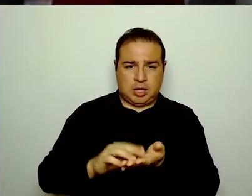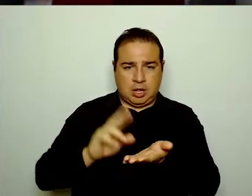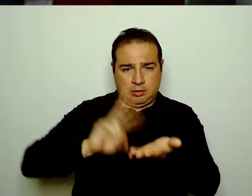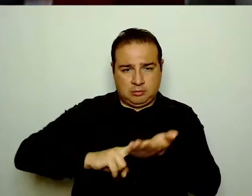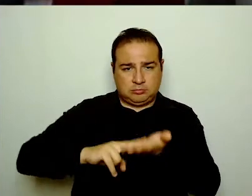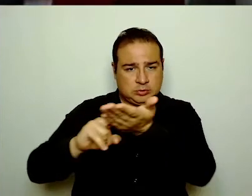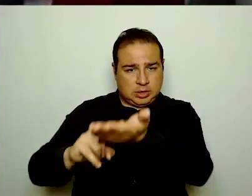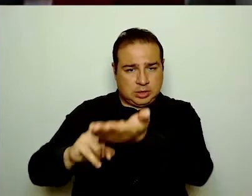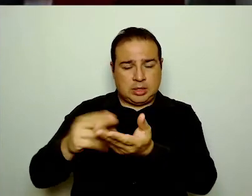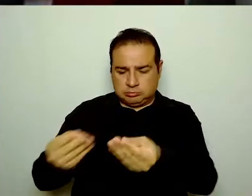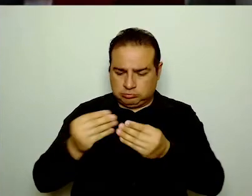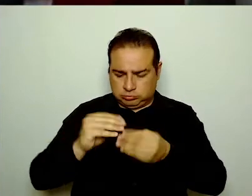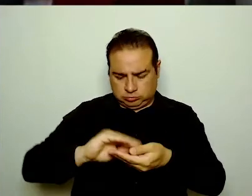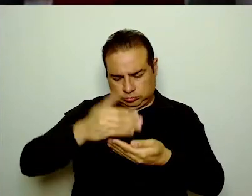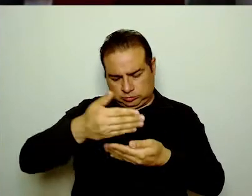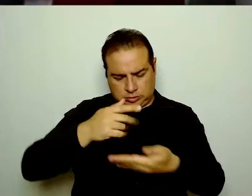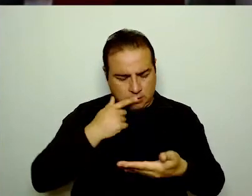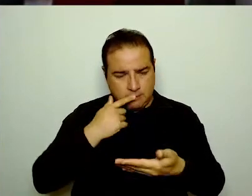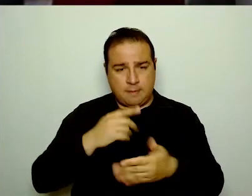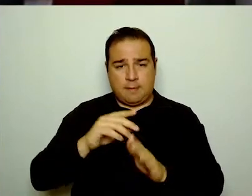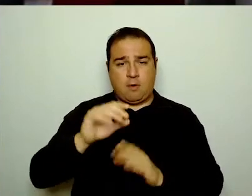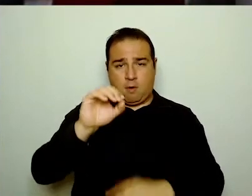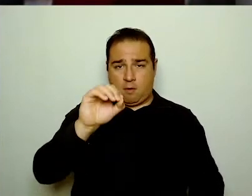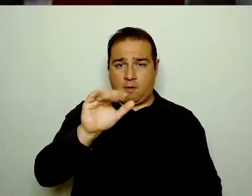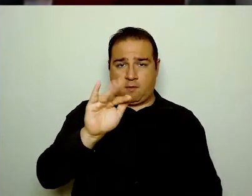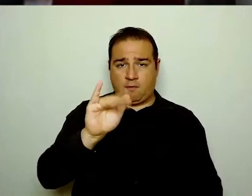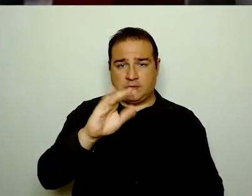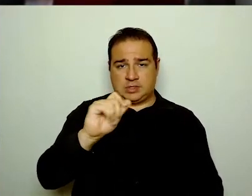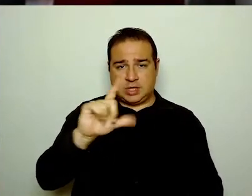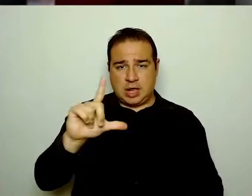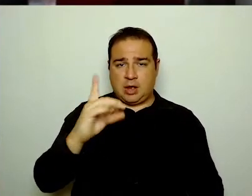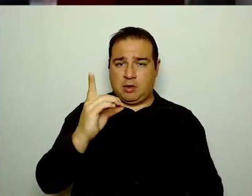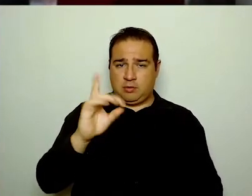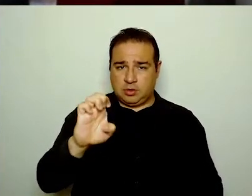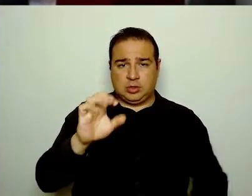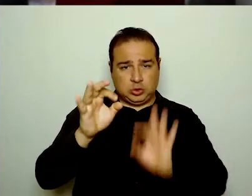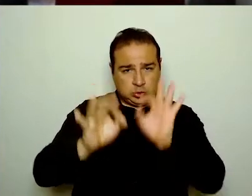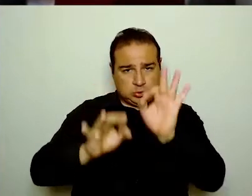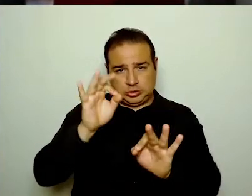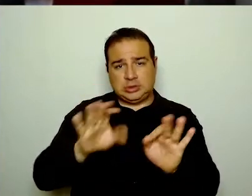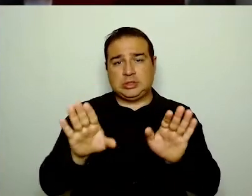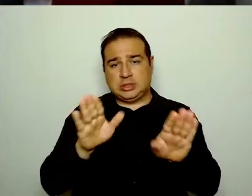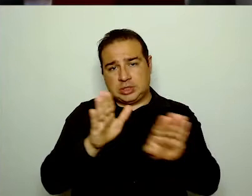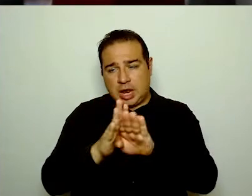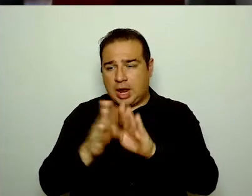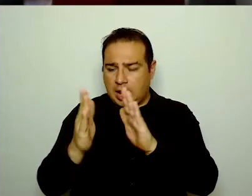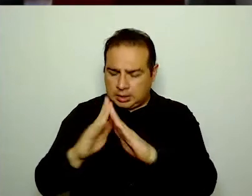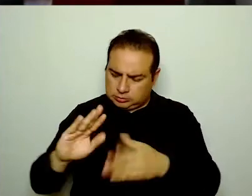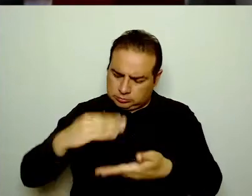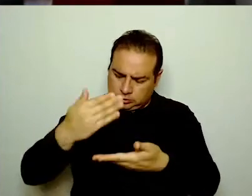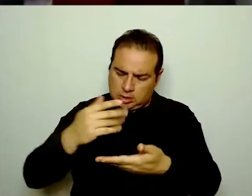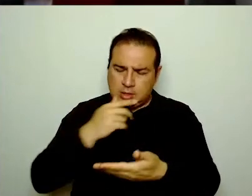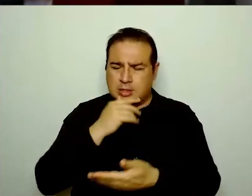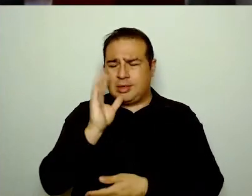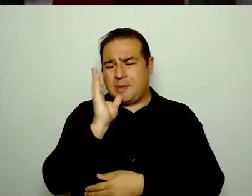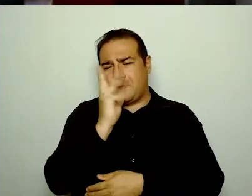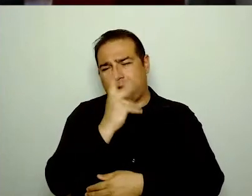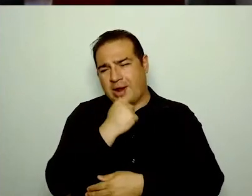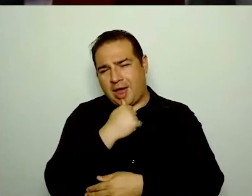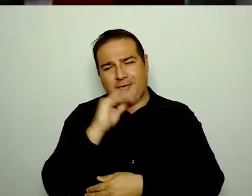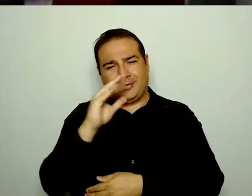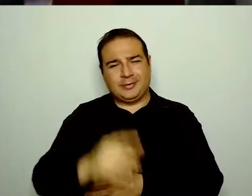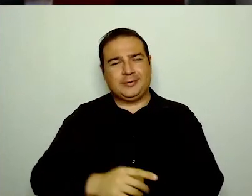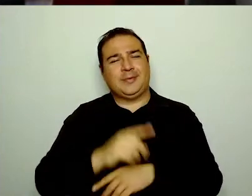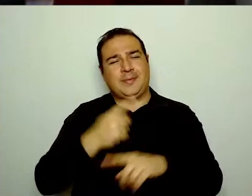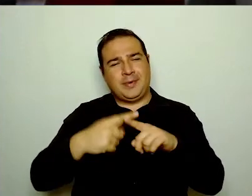via oficial de justiça nas suas próprias casas. Era um processo muito demorado, porque tudo